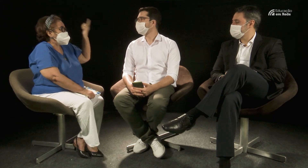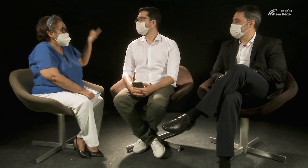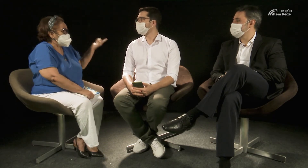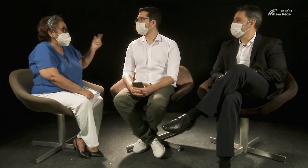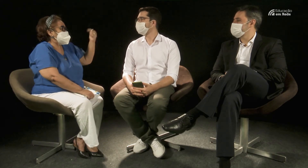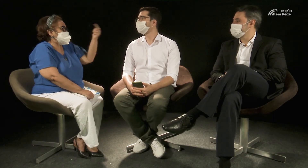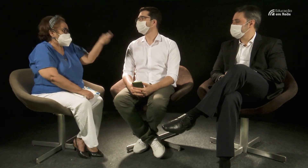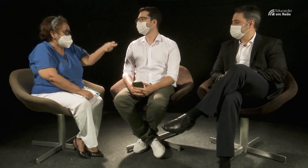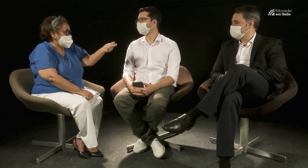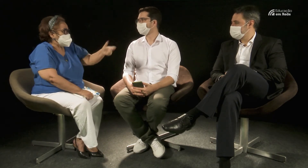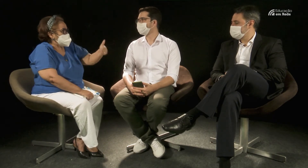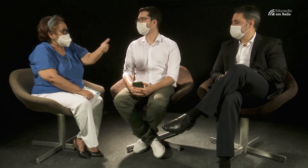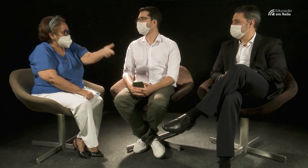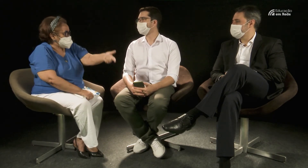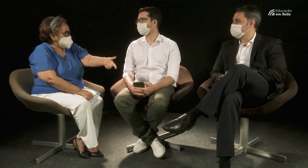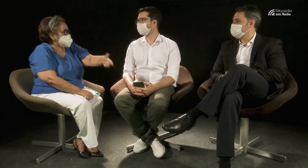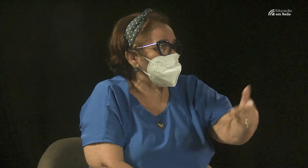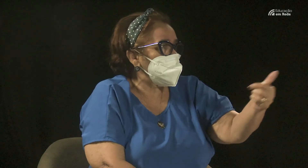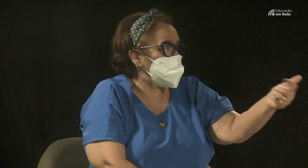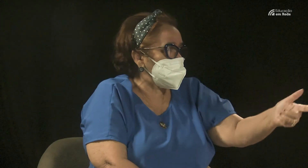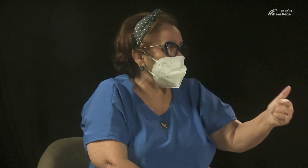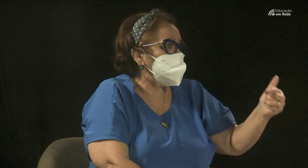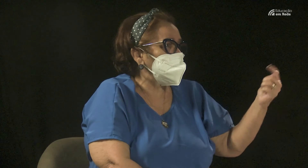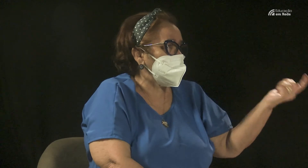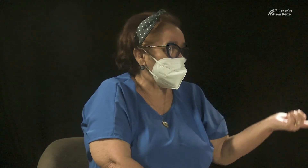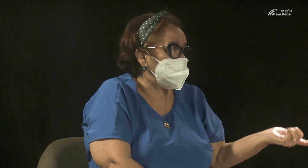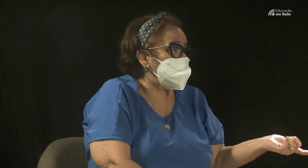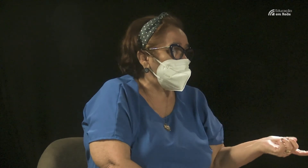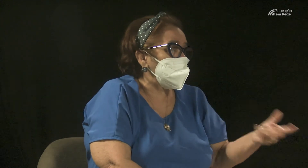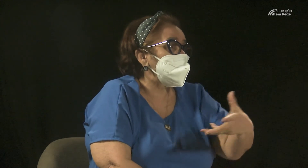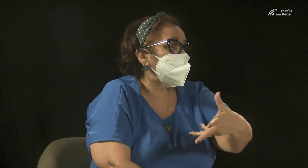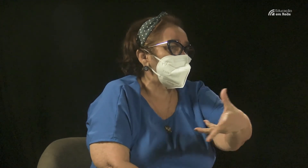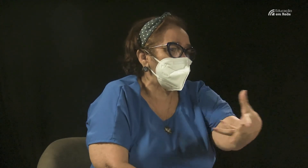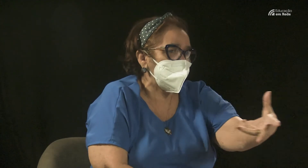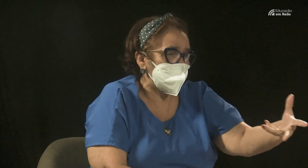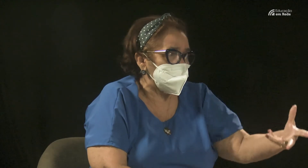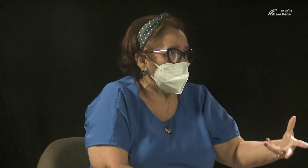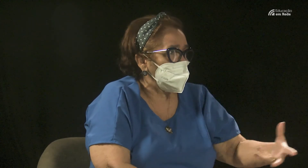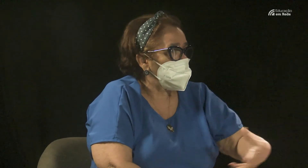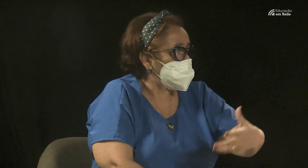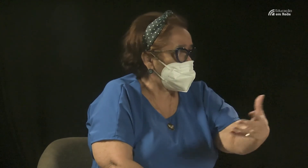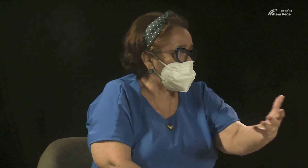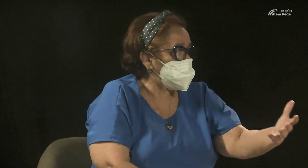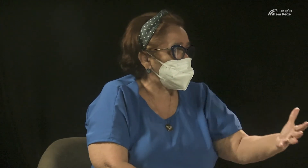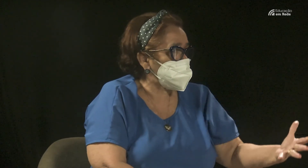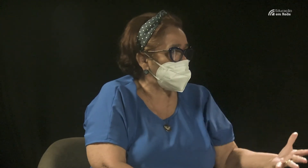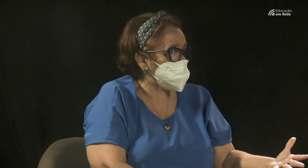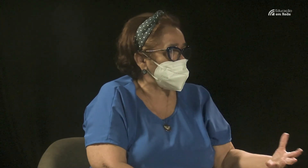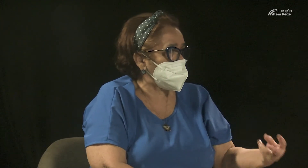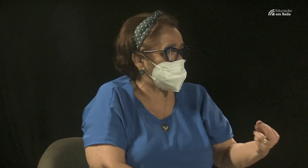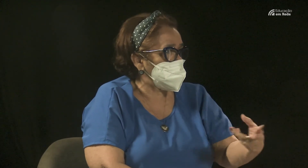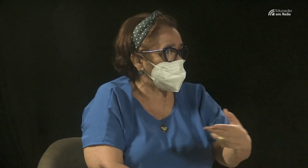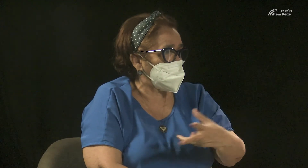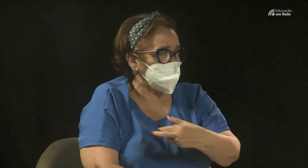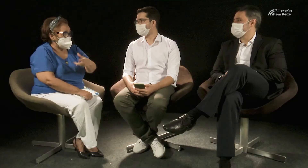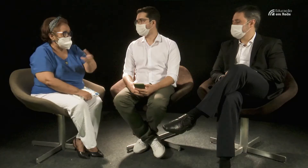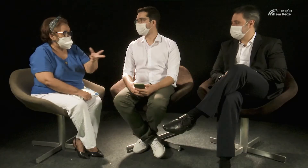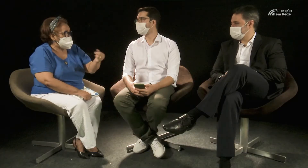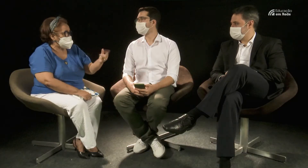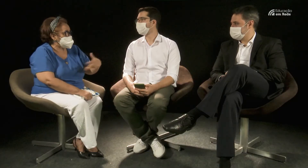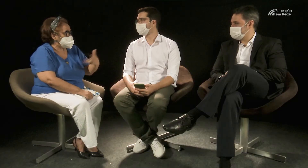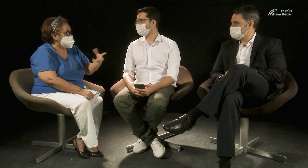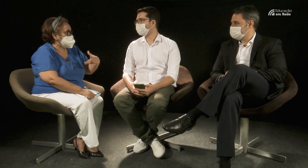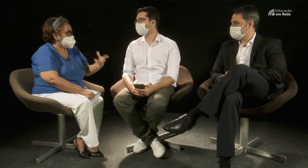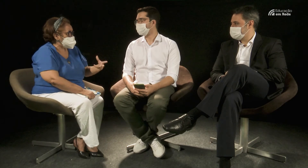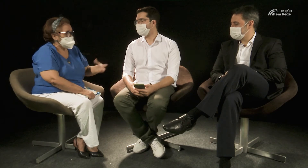só, como é que ela vê a participação dos meninos e das meninas nas atividades. Todo mundo não sujou a sala na hora de cortar o